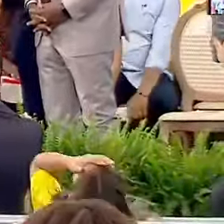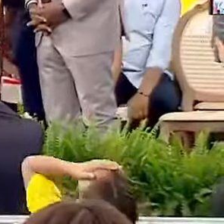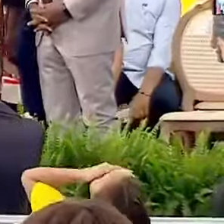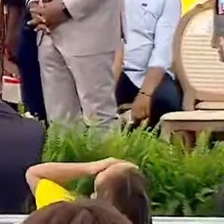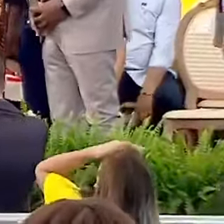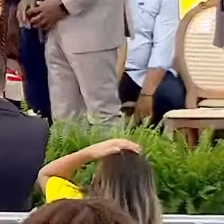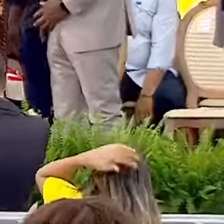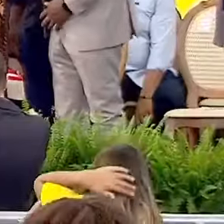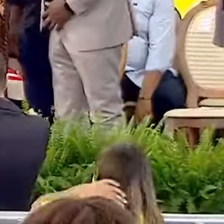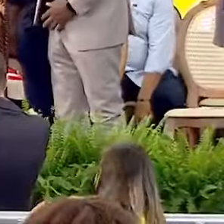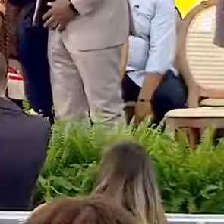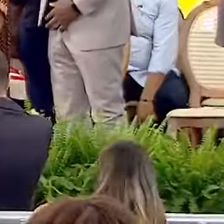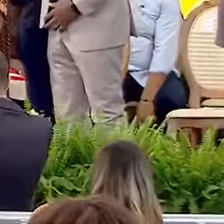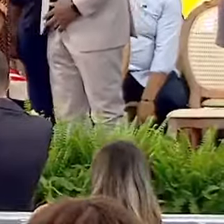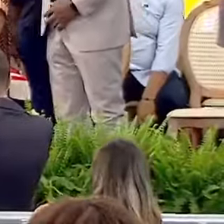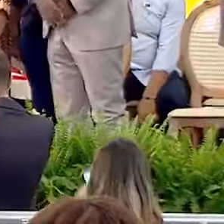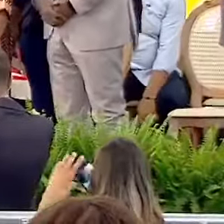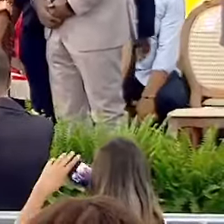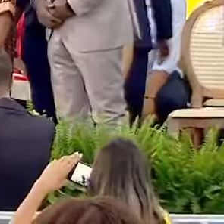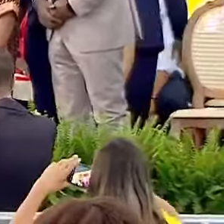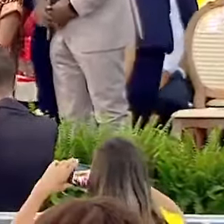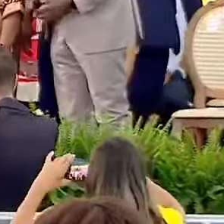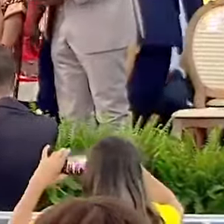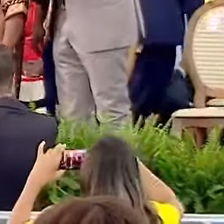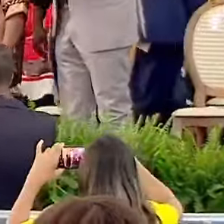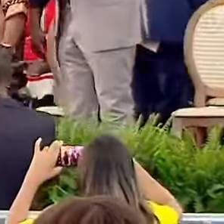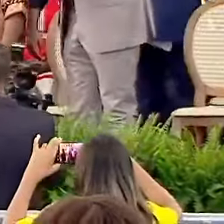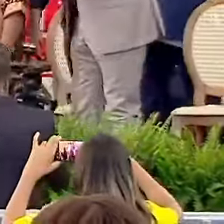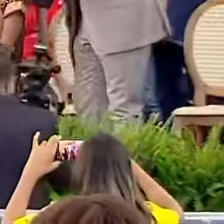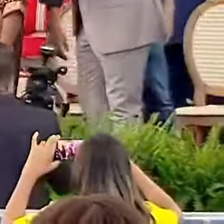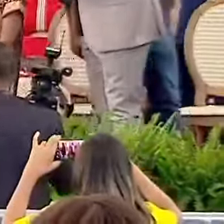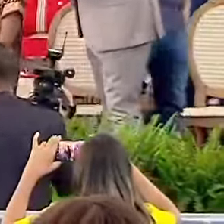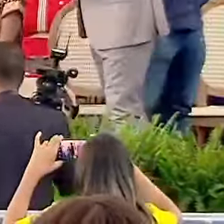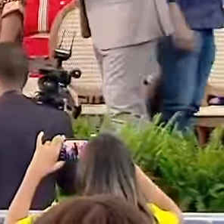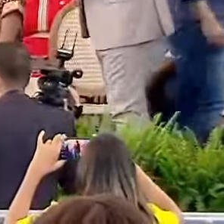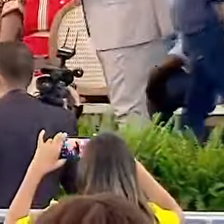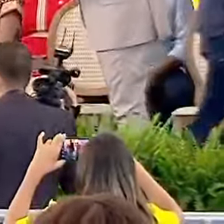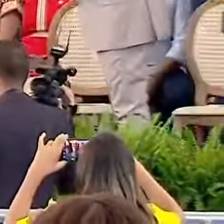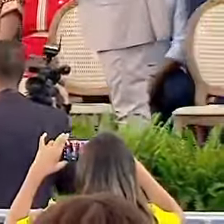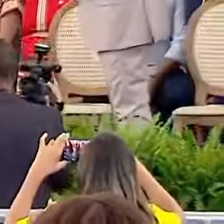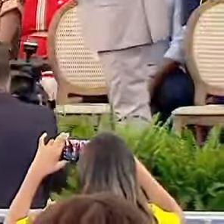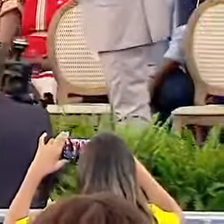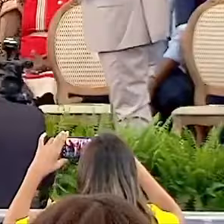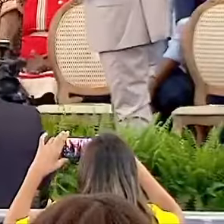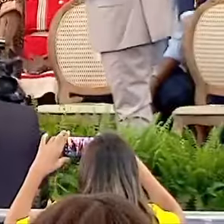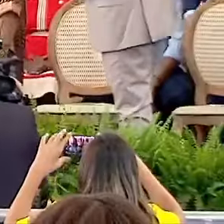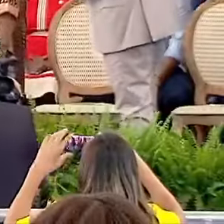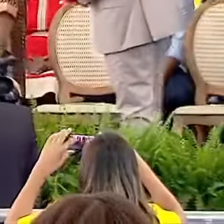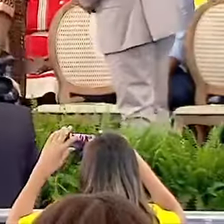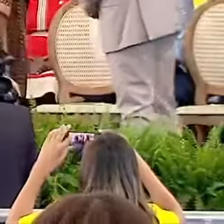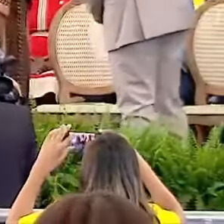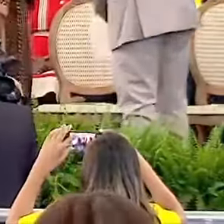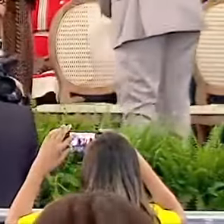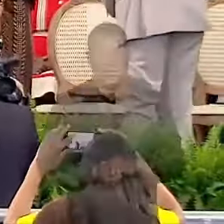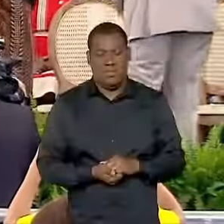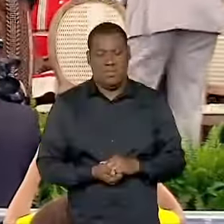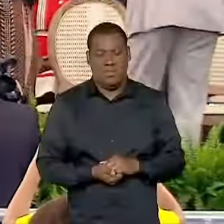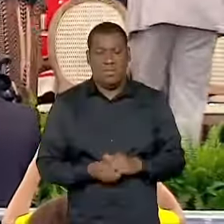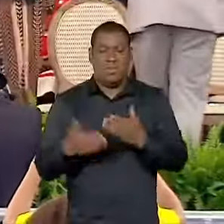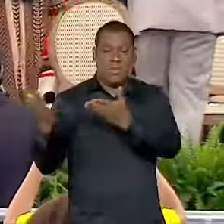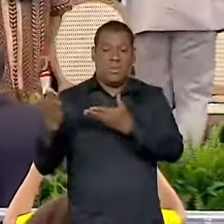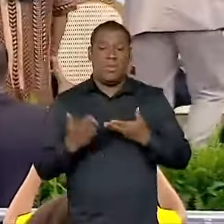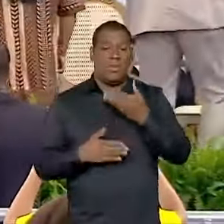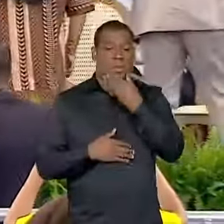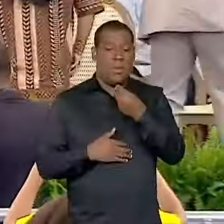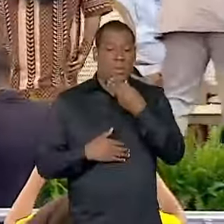Sim. Neste momento, convida-se o